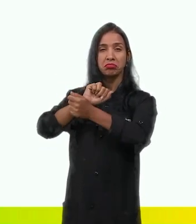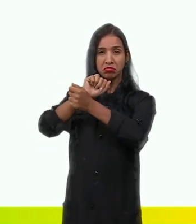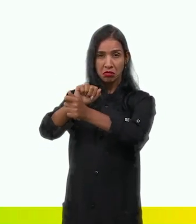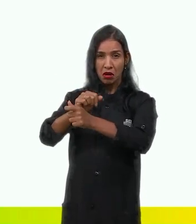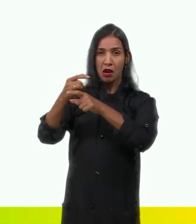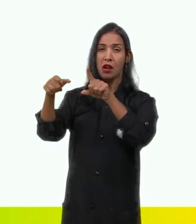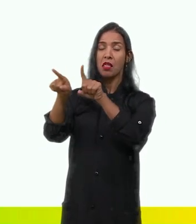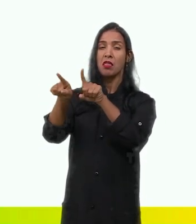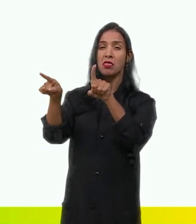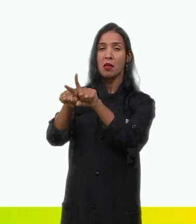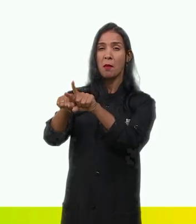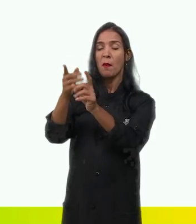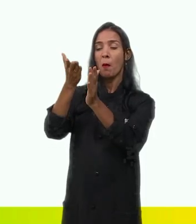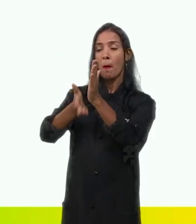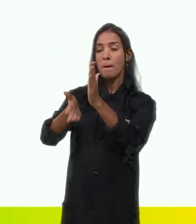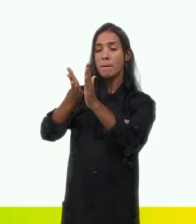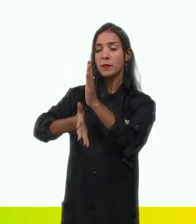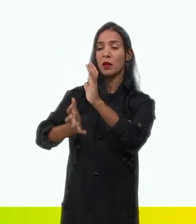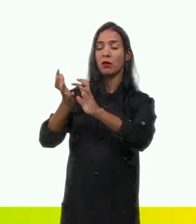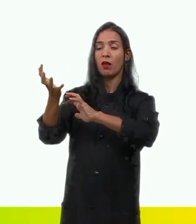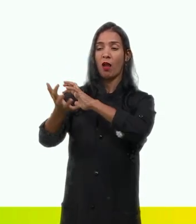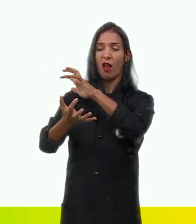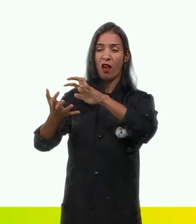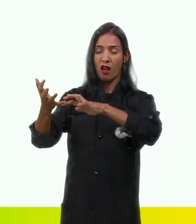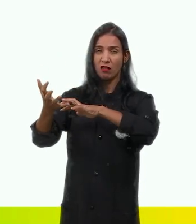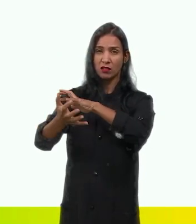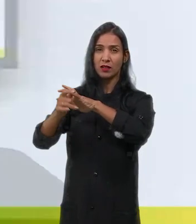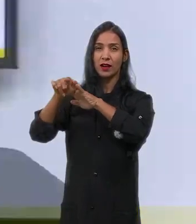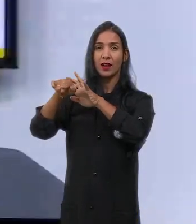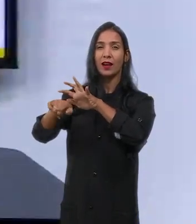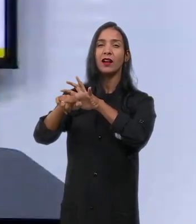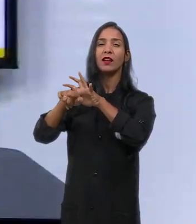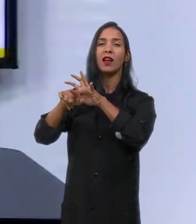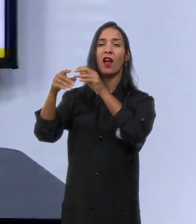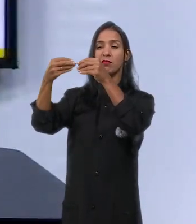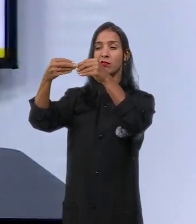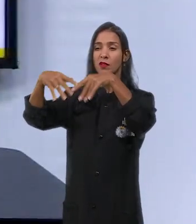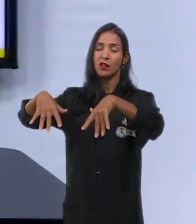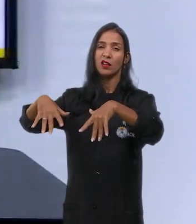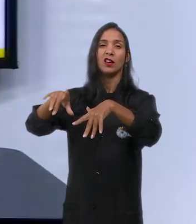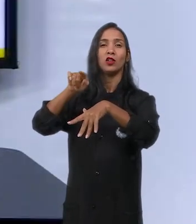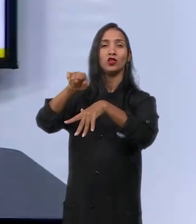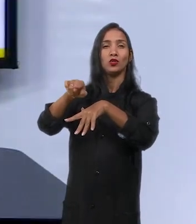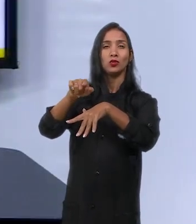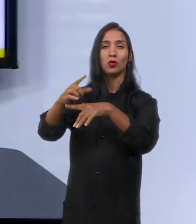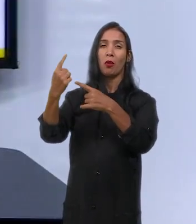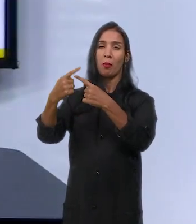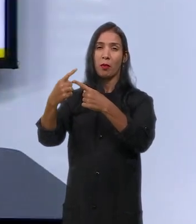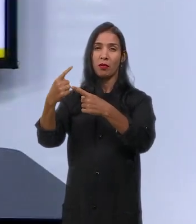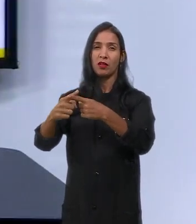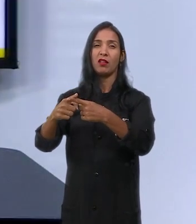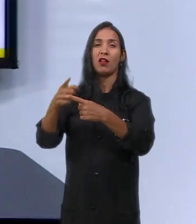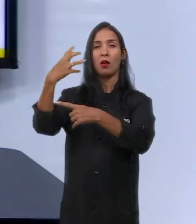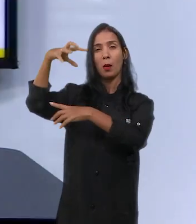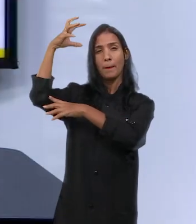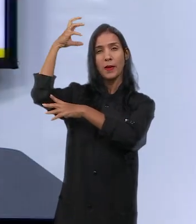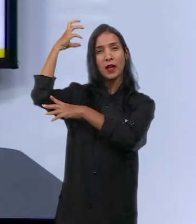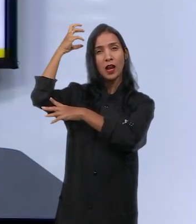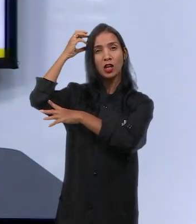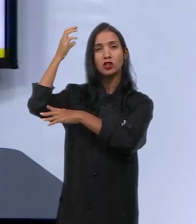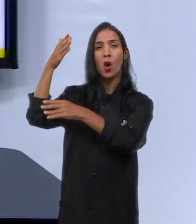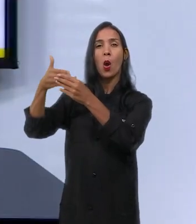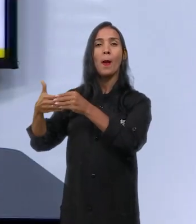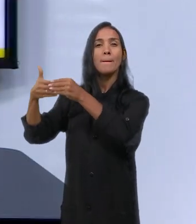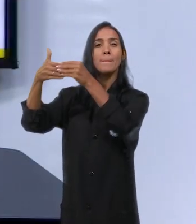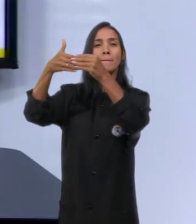Primeira Guerra Mundial. A Primeira Guerra Mundial ela é trágica para a Rússia. O czar Nicolau envia os soldados